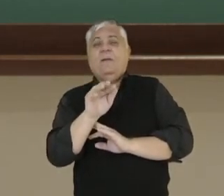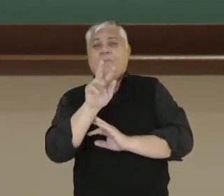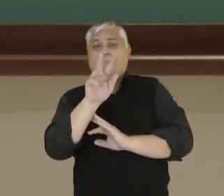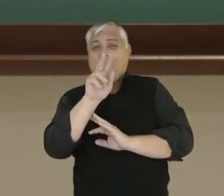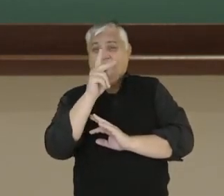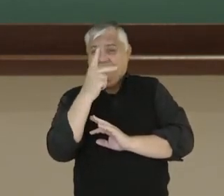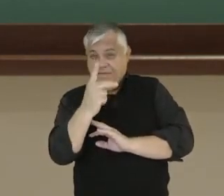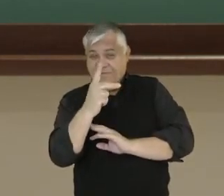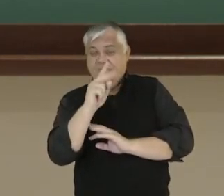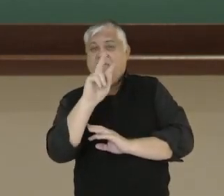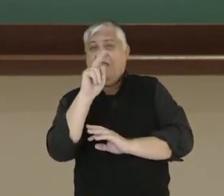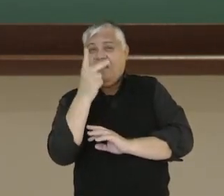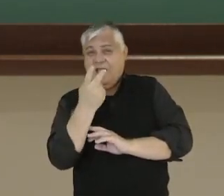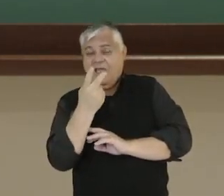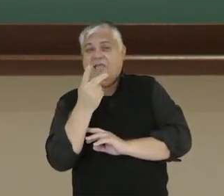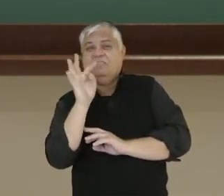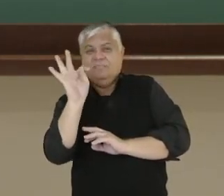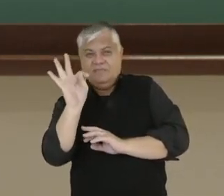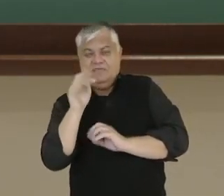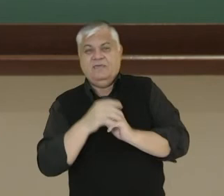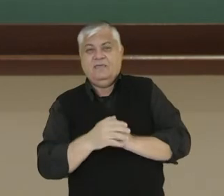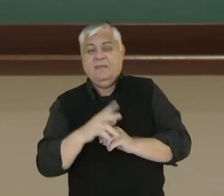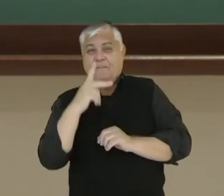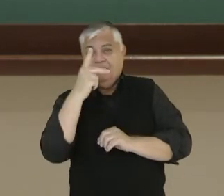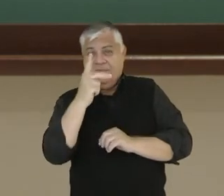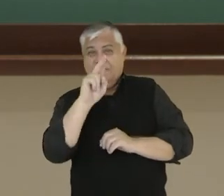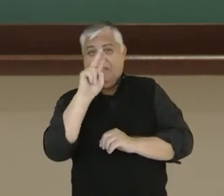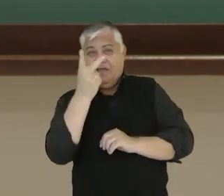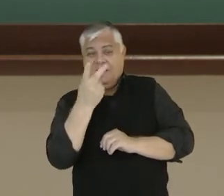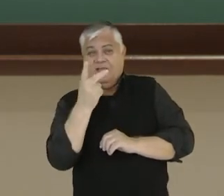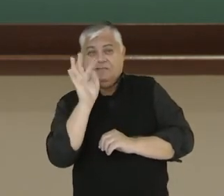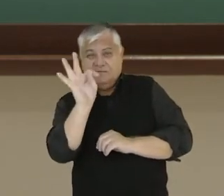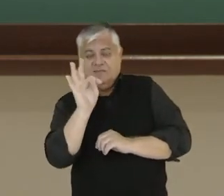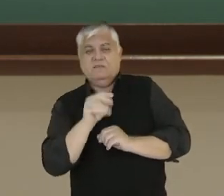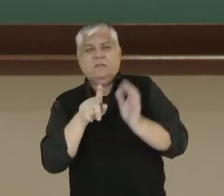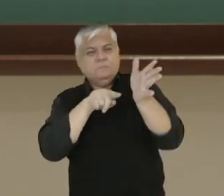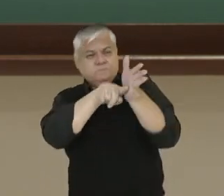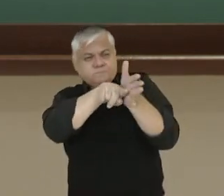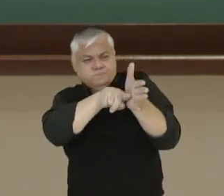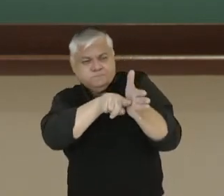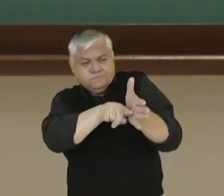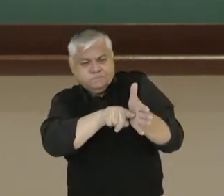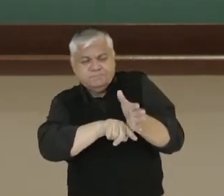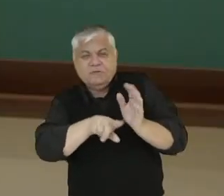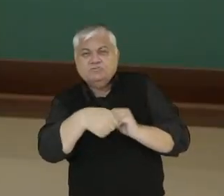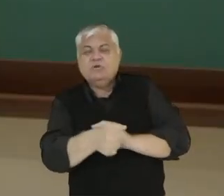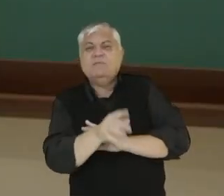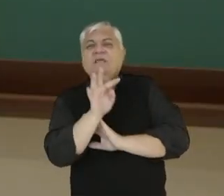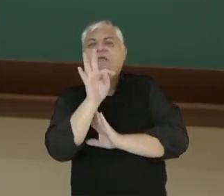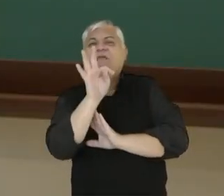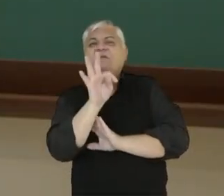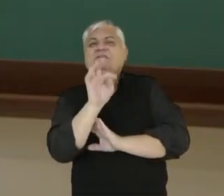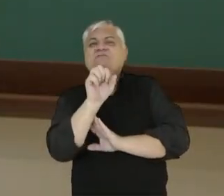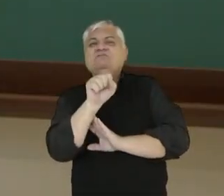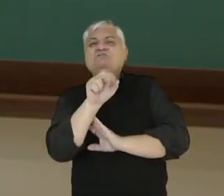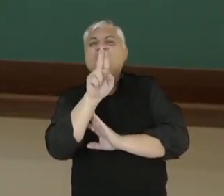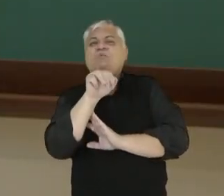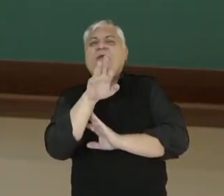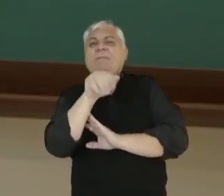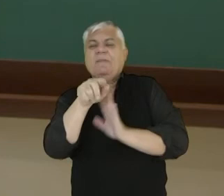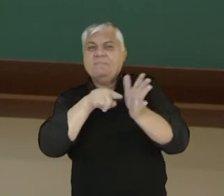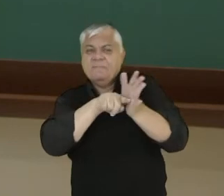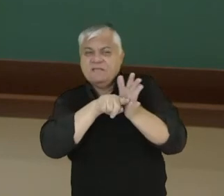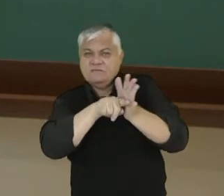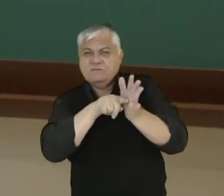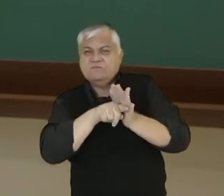PHT, você lê PHT, tá? Então pesquise mais sobre tsunami. Vou lançar esse desafio para você